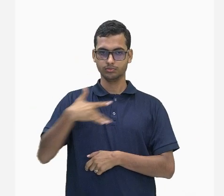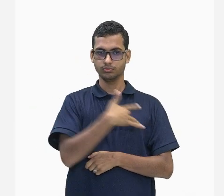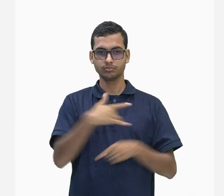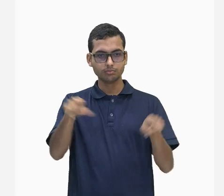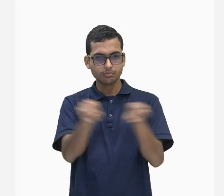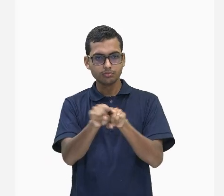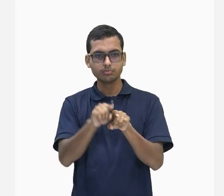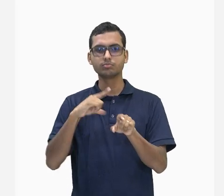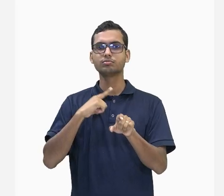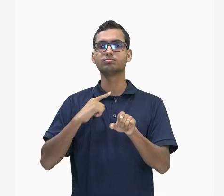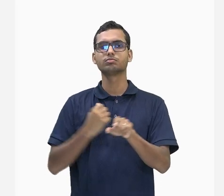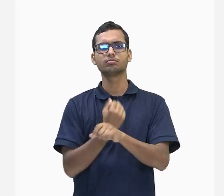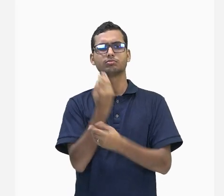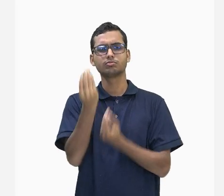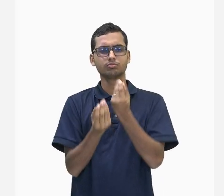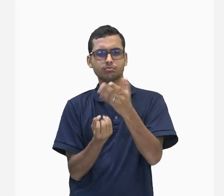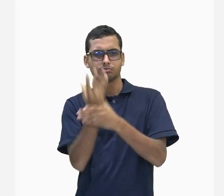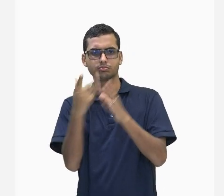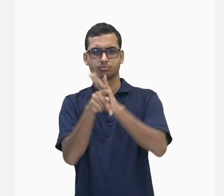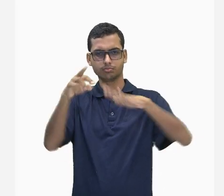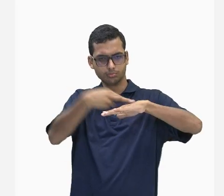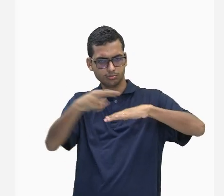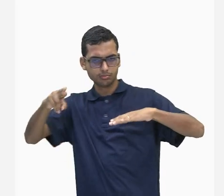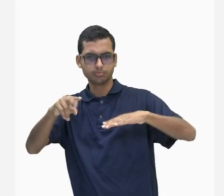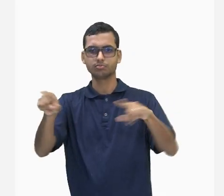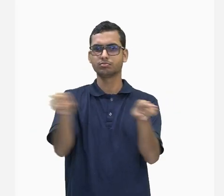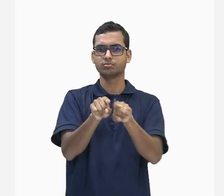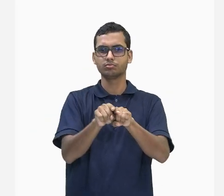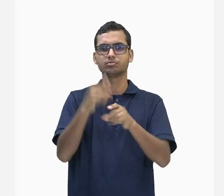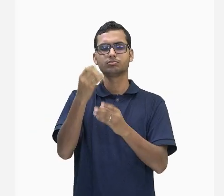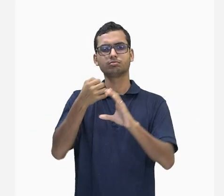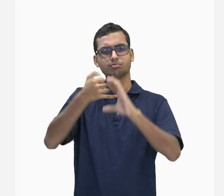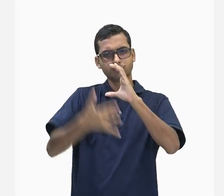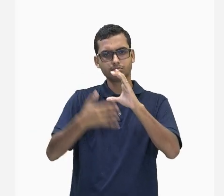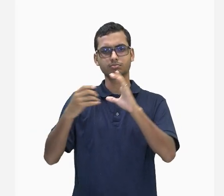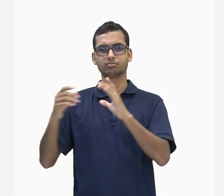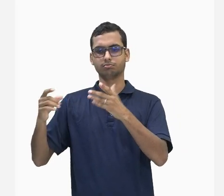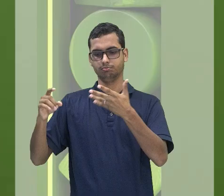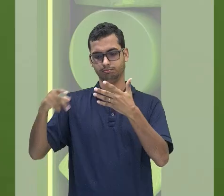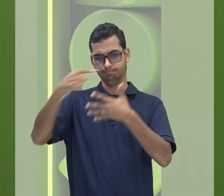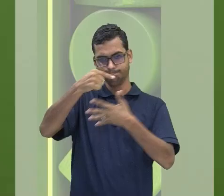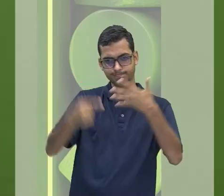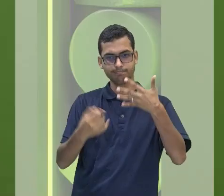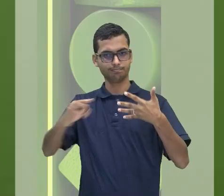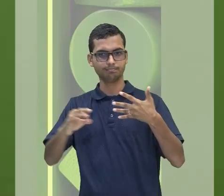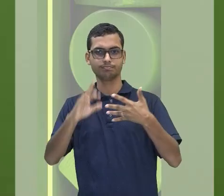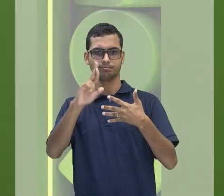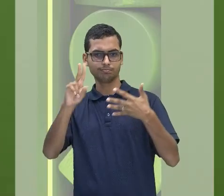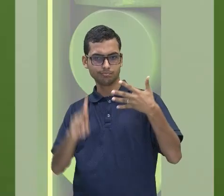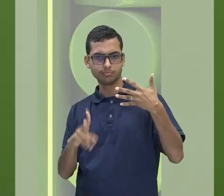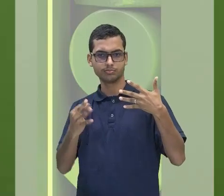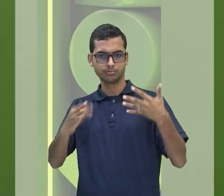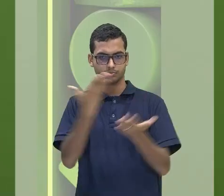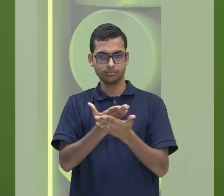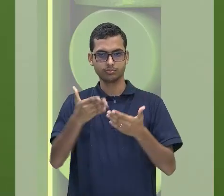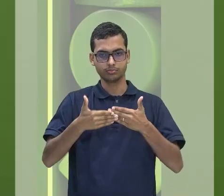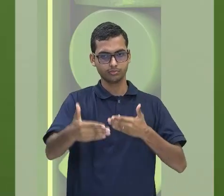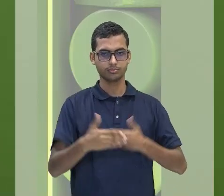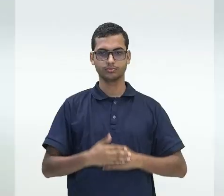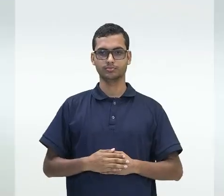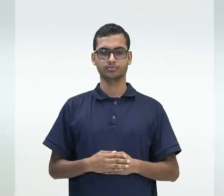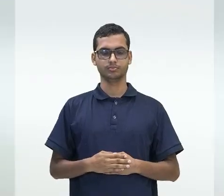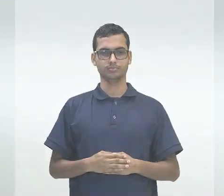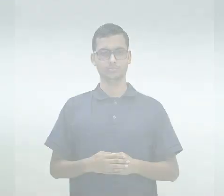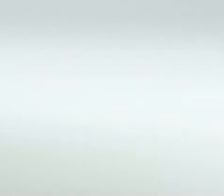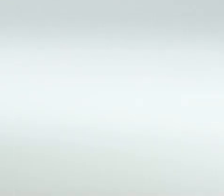saúde. Detalhamento, natureza das radiações e o que as diferencia. Então, vamos à nossa aula?